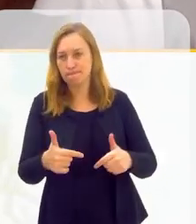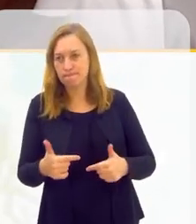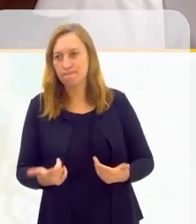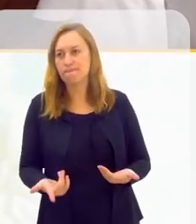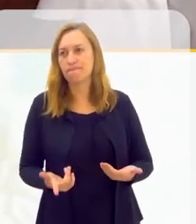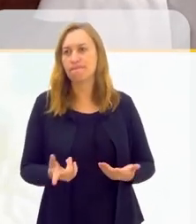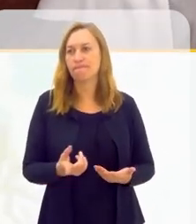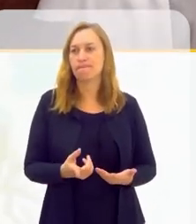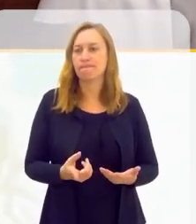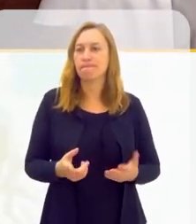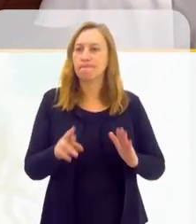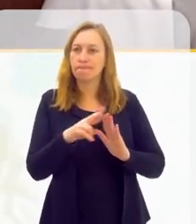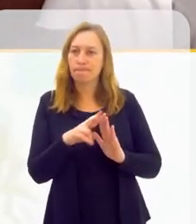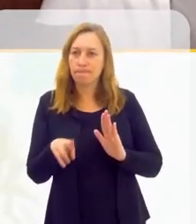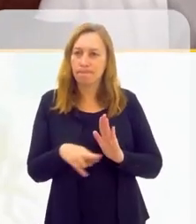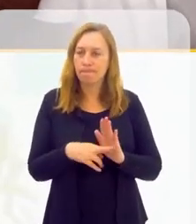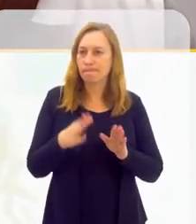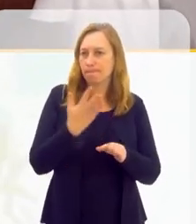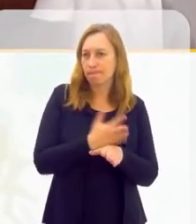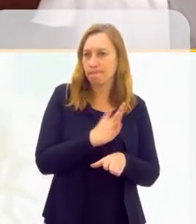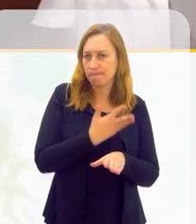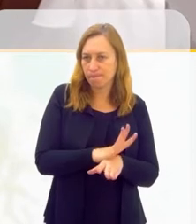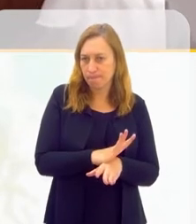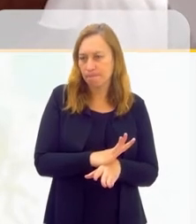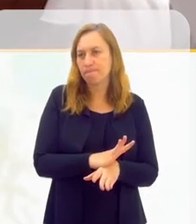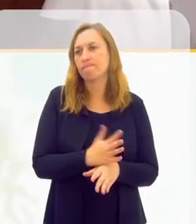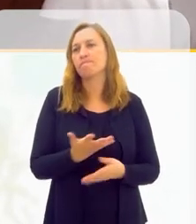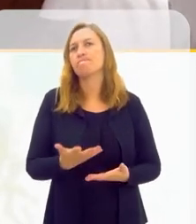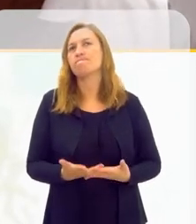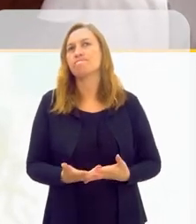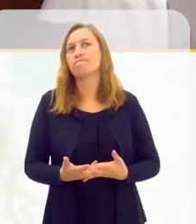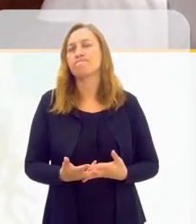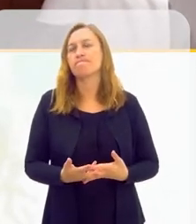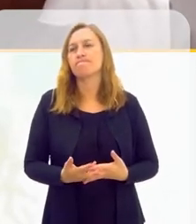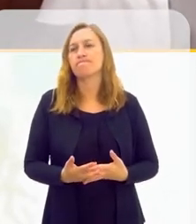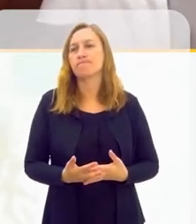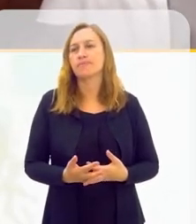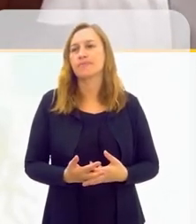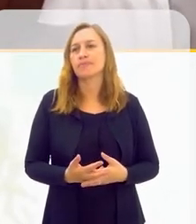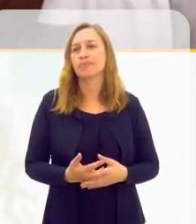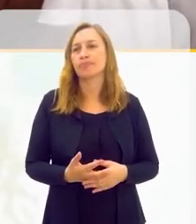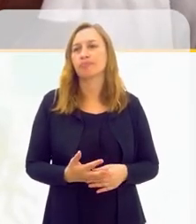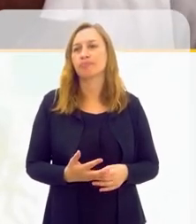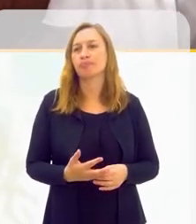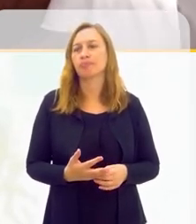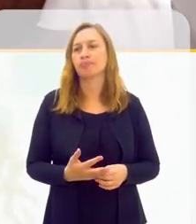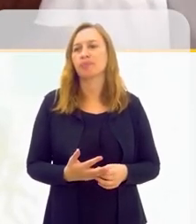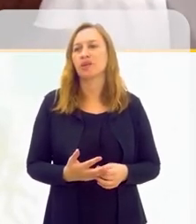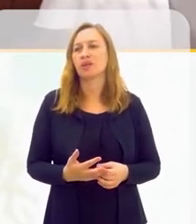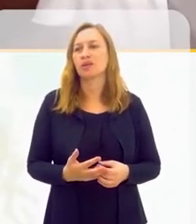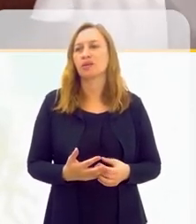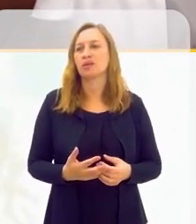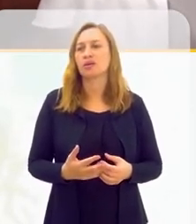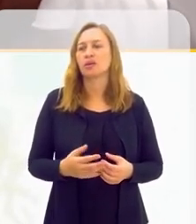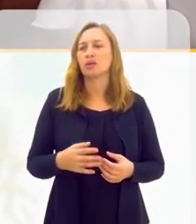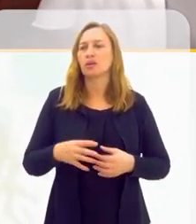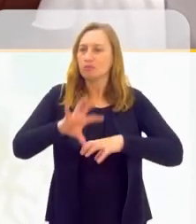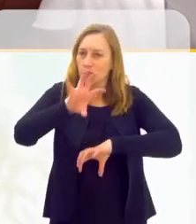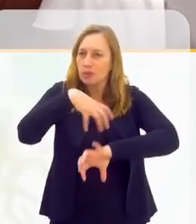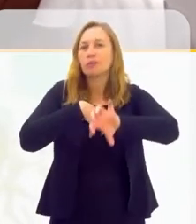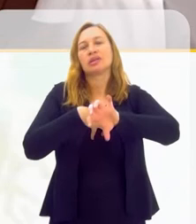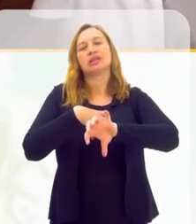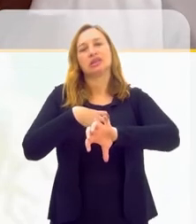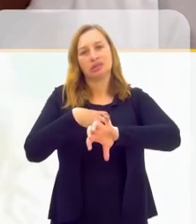atitude, de normalização de uma prática que tem que ser passível ou tem que conseguir